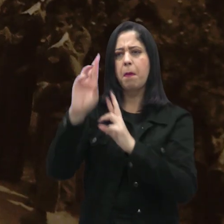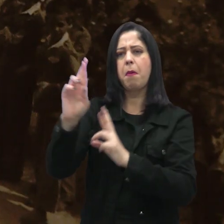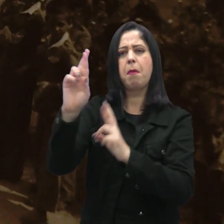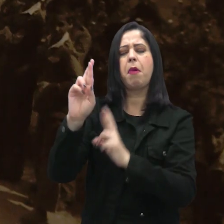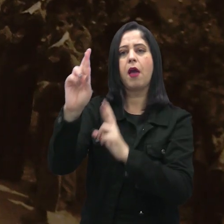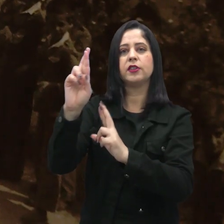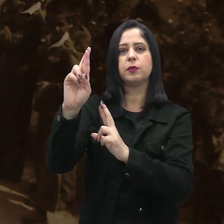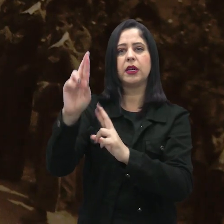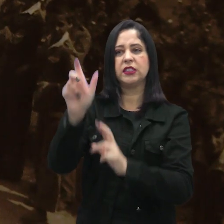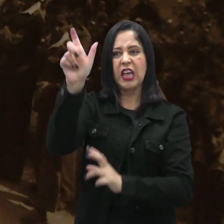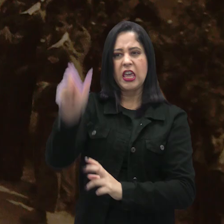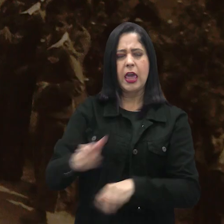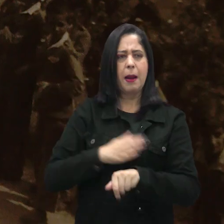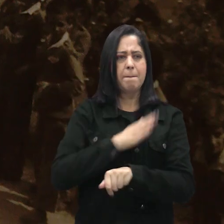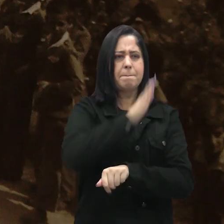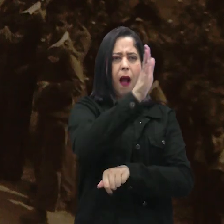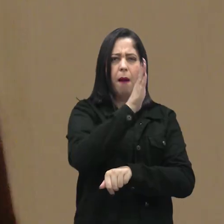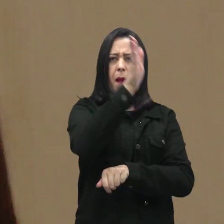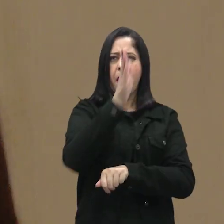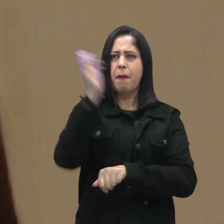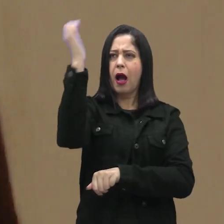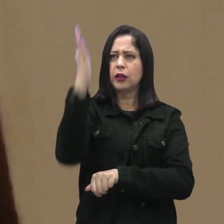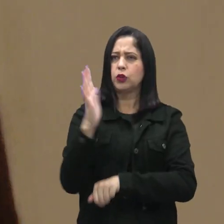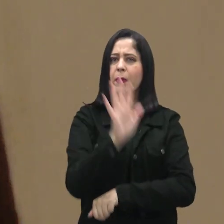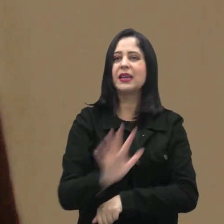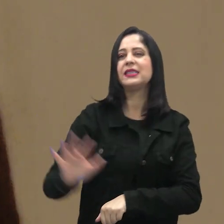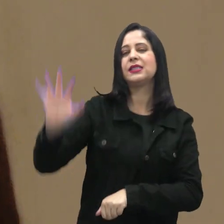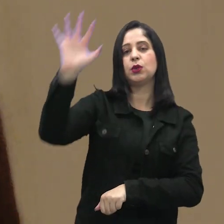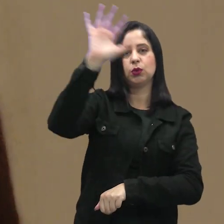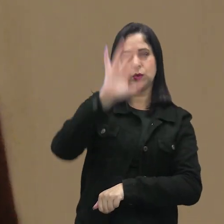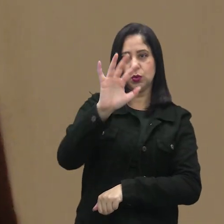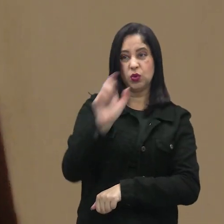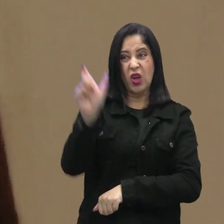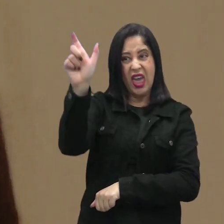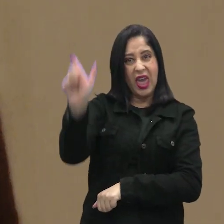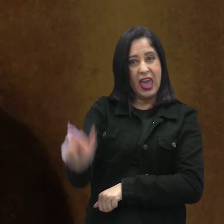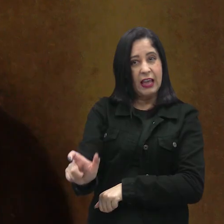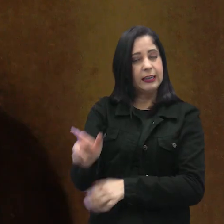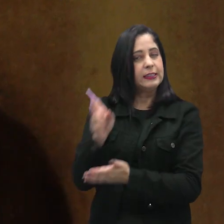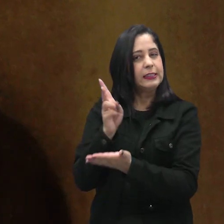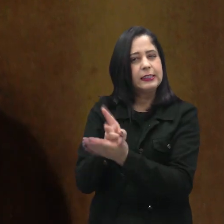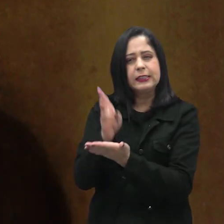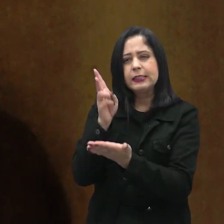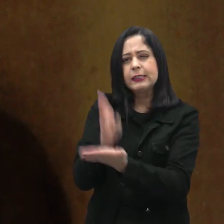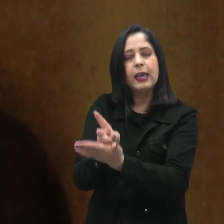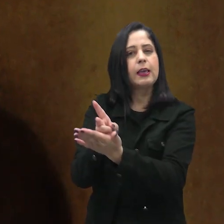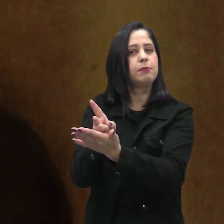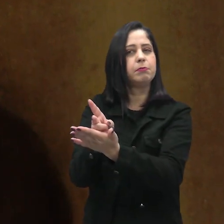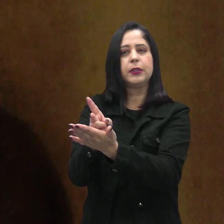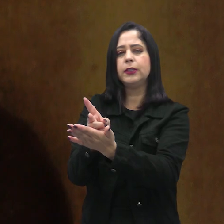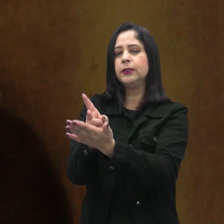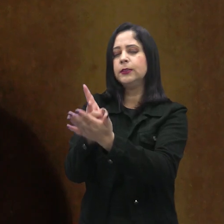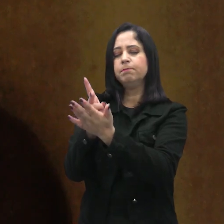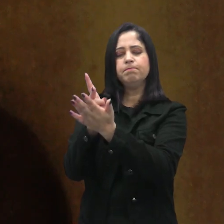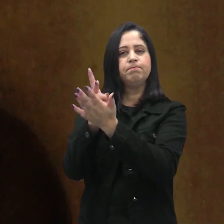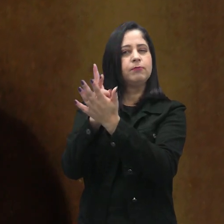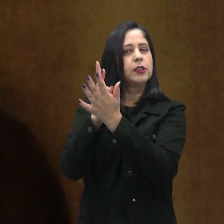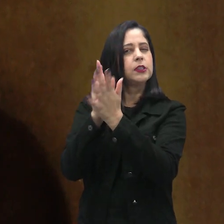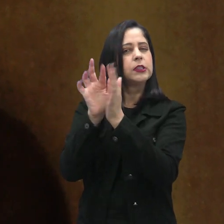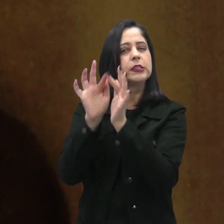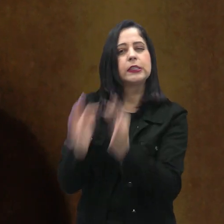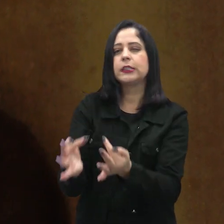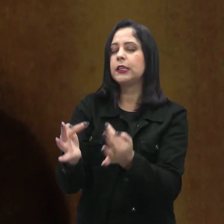por quase todas as regiões do nosso país. E onde ele esteve, foi quem era. Tanto relato que foi